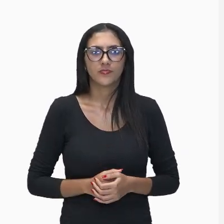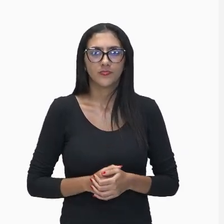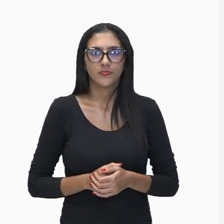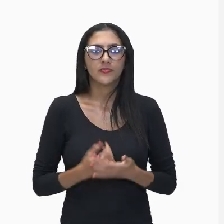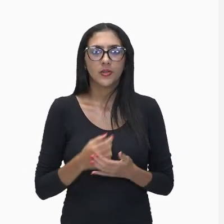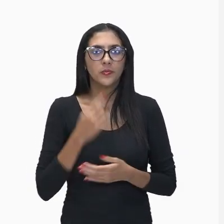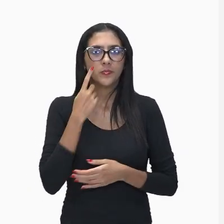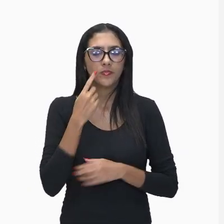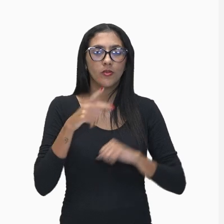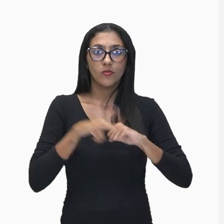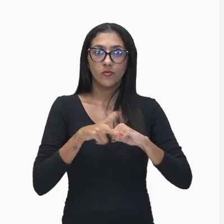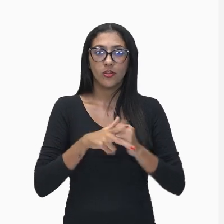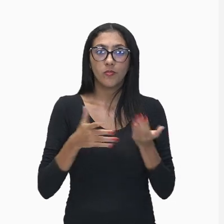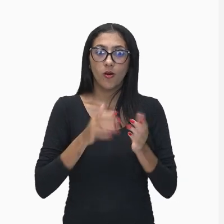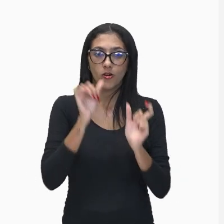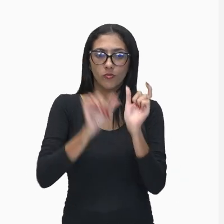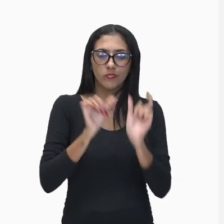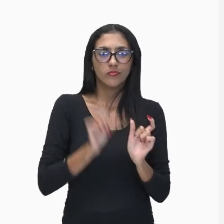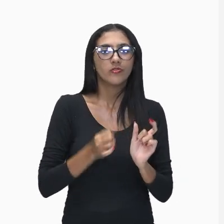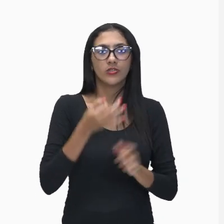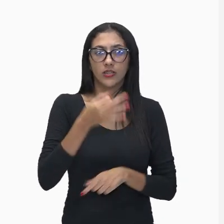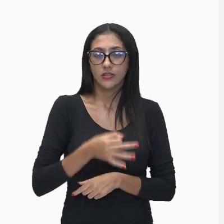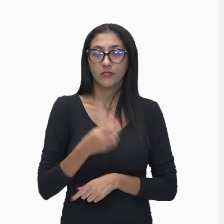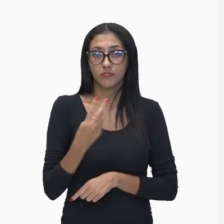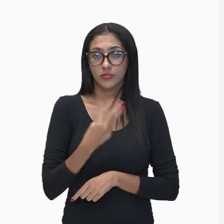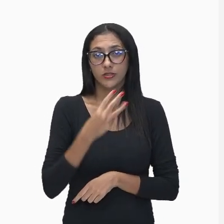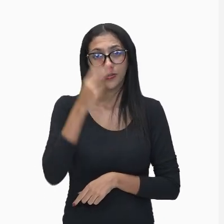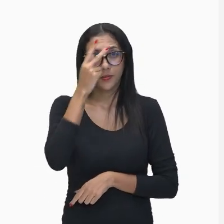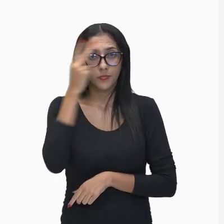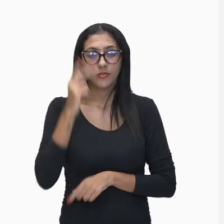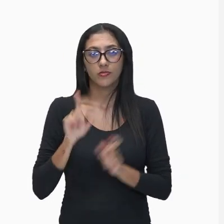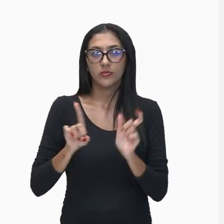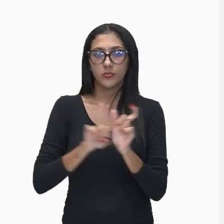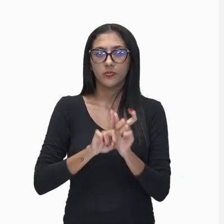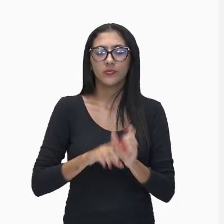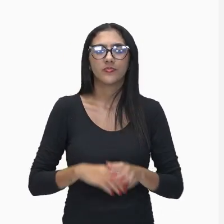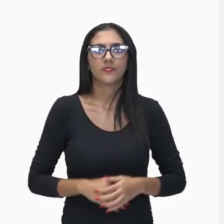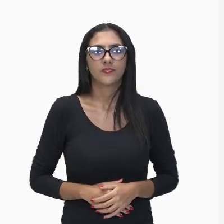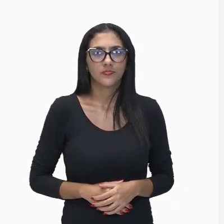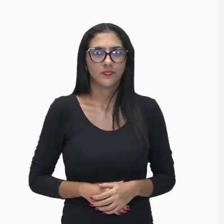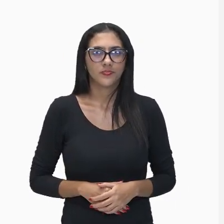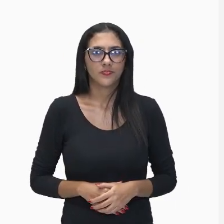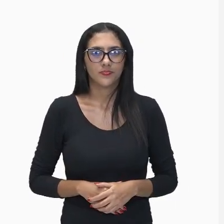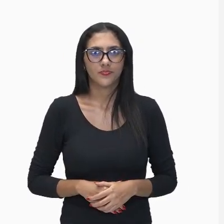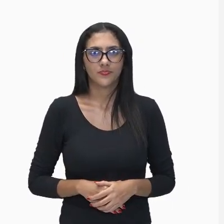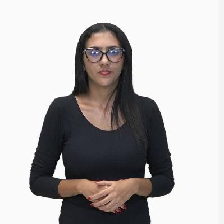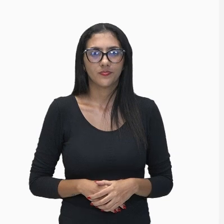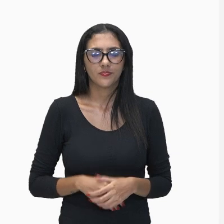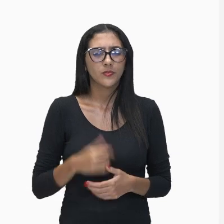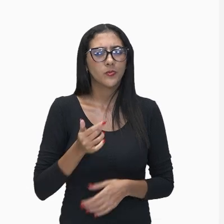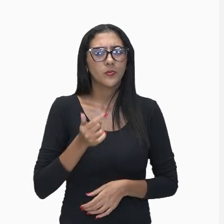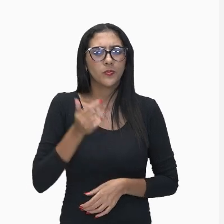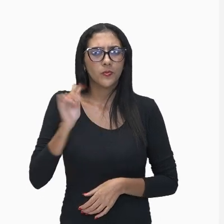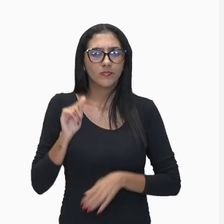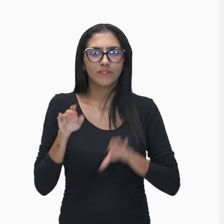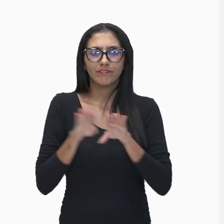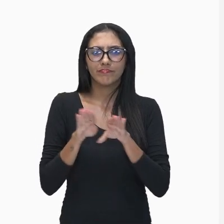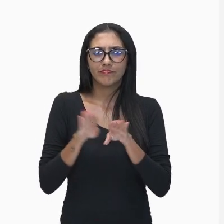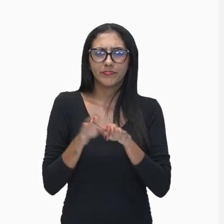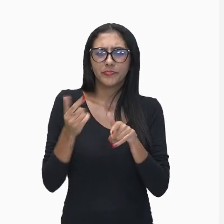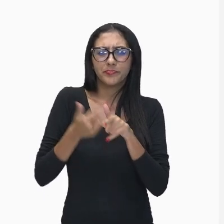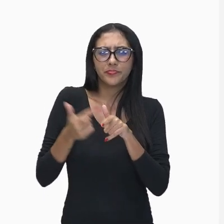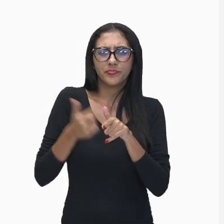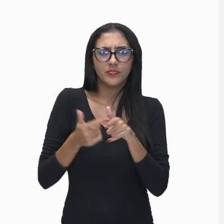verbo fazer agora está na terceira pessoa do singular. Ok? Outro ponto problemático lá no nosso texto.